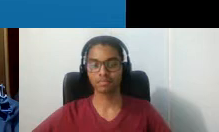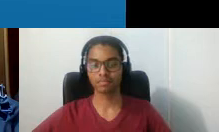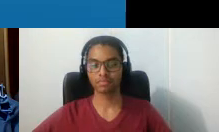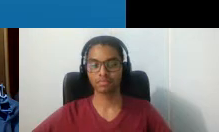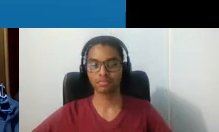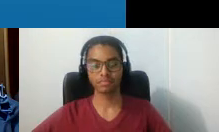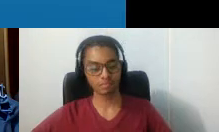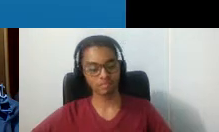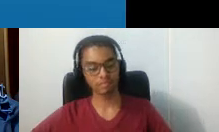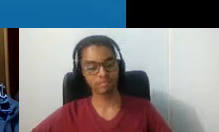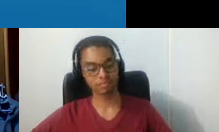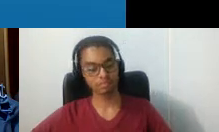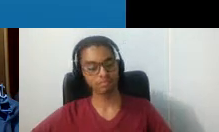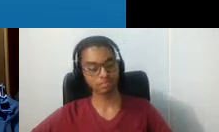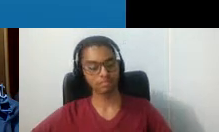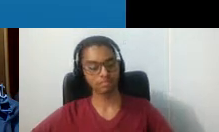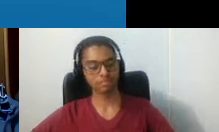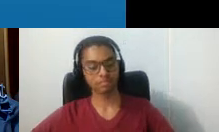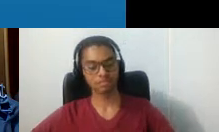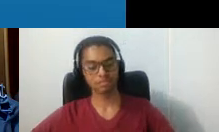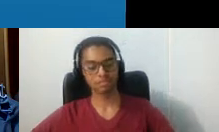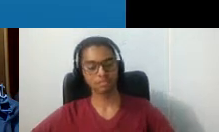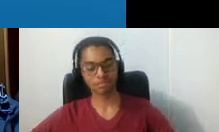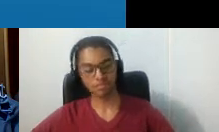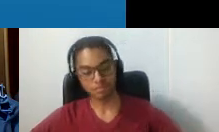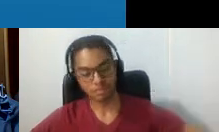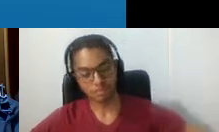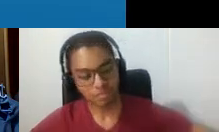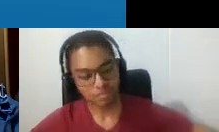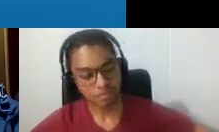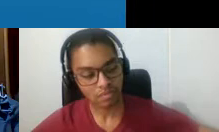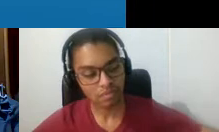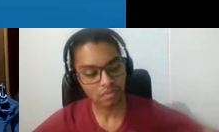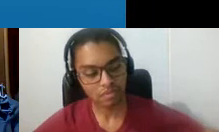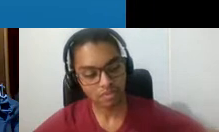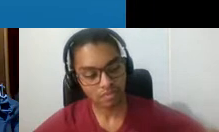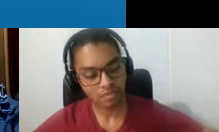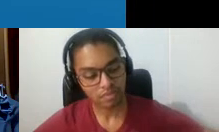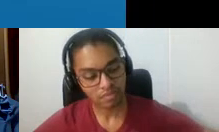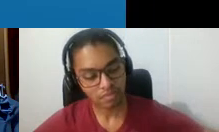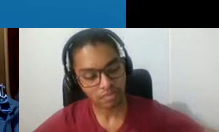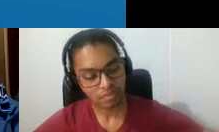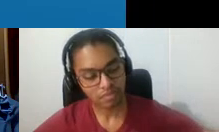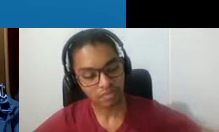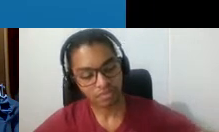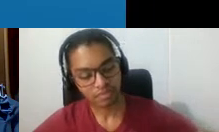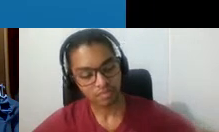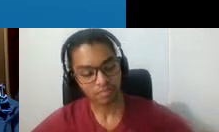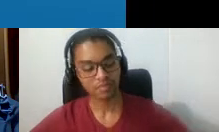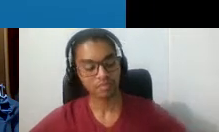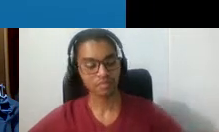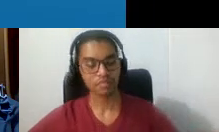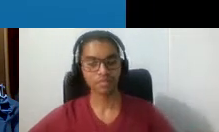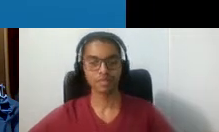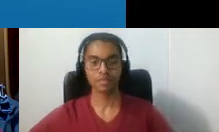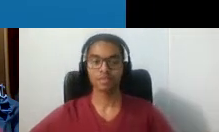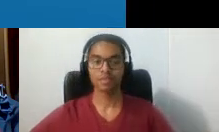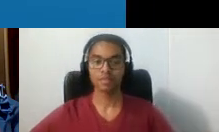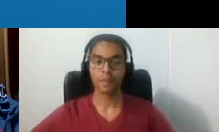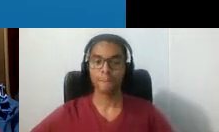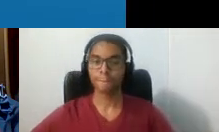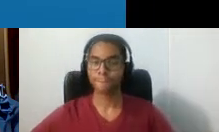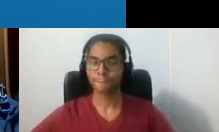Eu vou escrever aqui porque tem 2 tratamentos, um faz esse efeito que eu vou falar agora, e